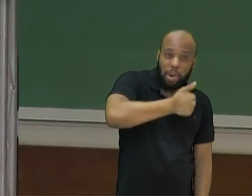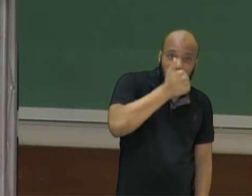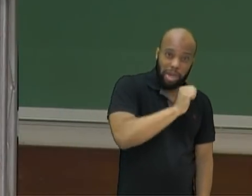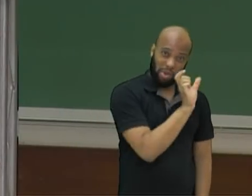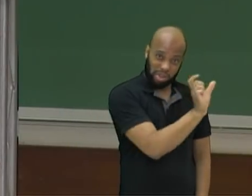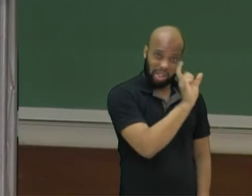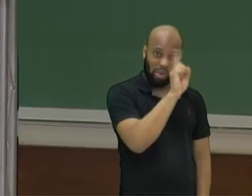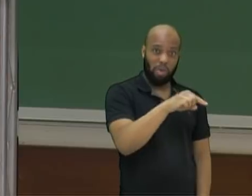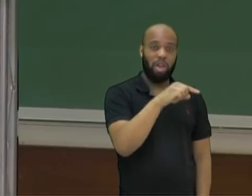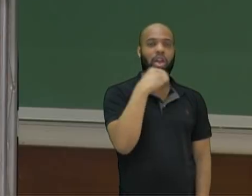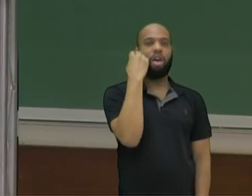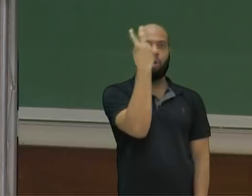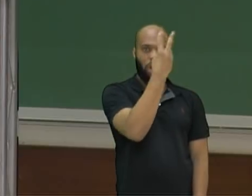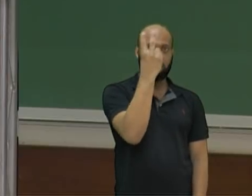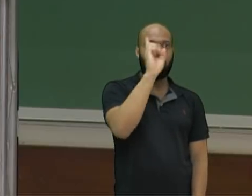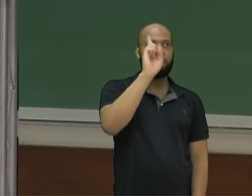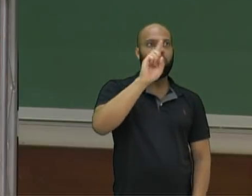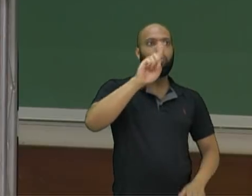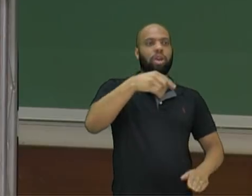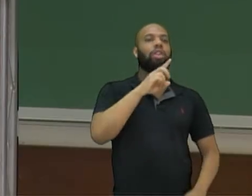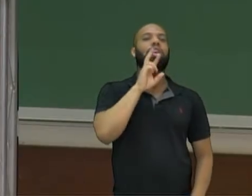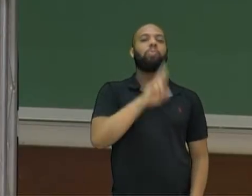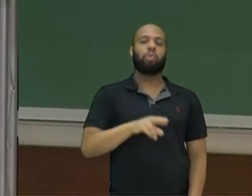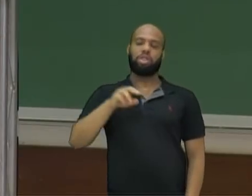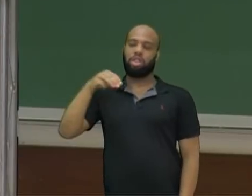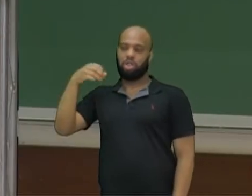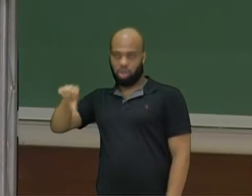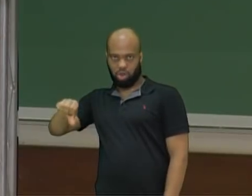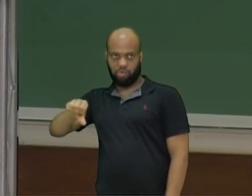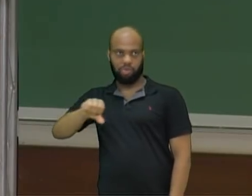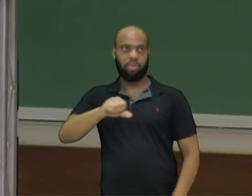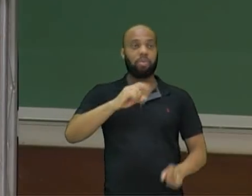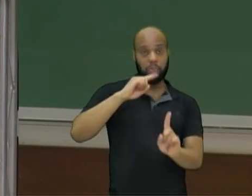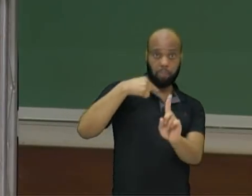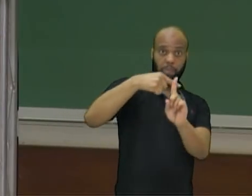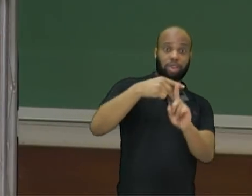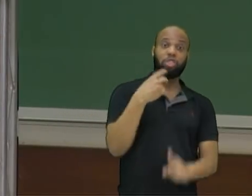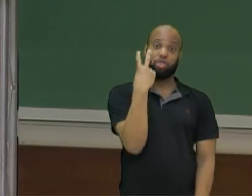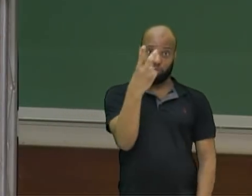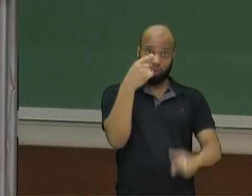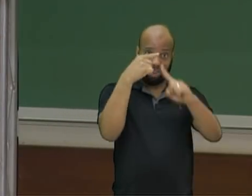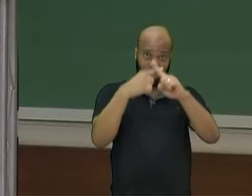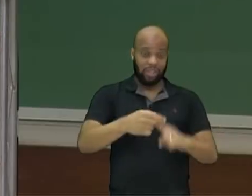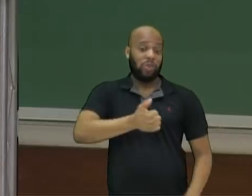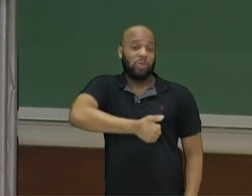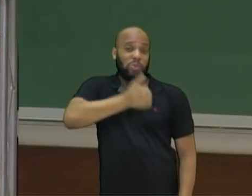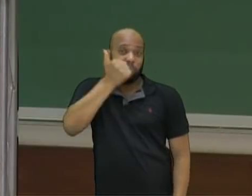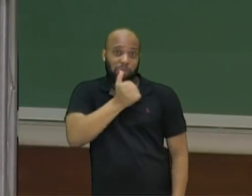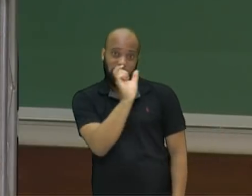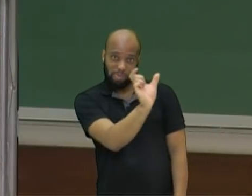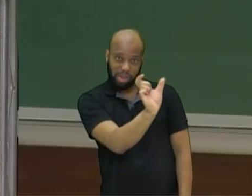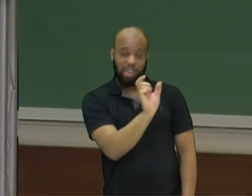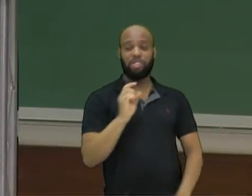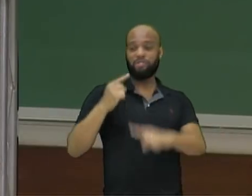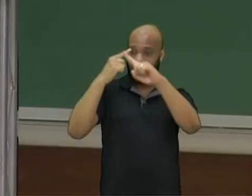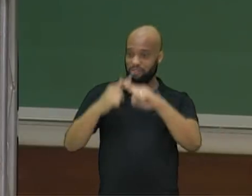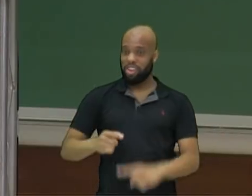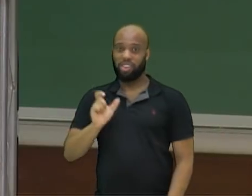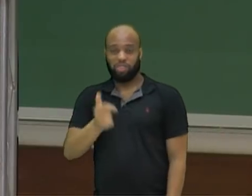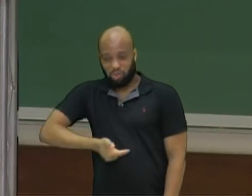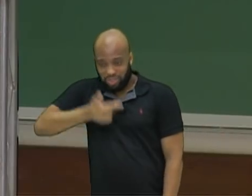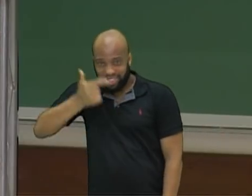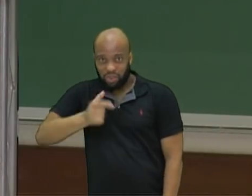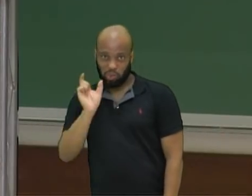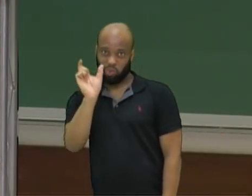termo, 9. Está aqui, 9. Mais 2 vezes o primeiro vezes o segundo.